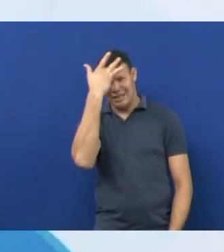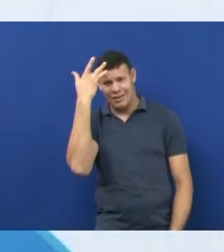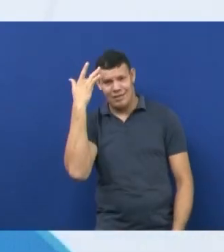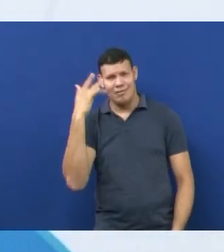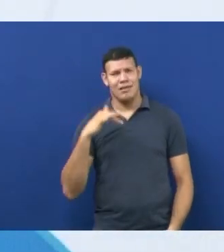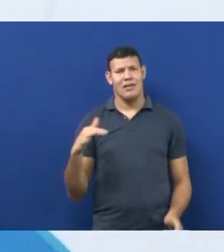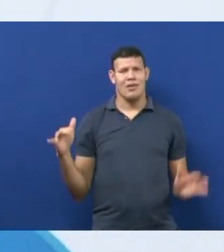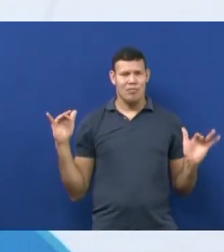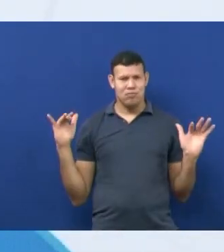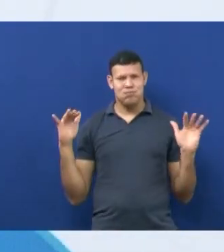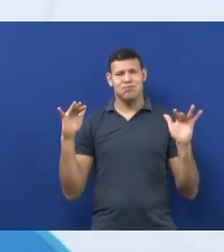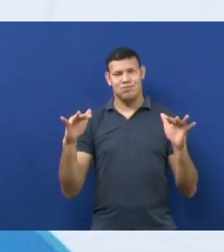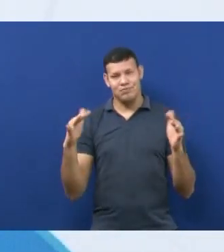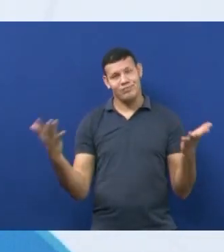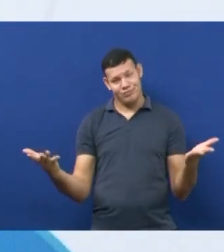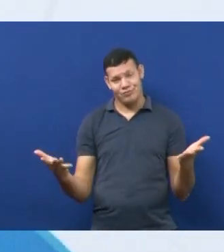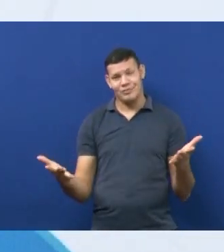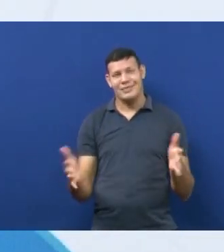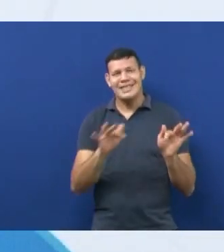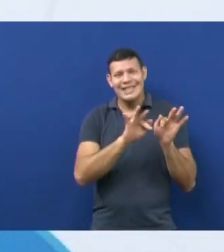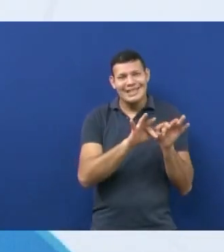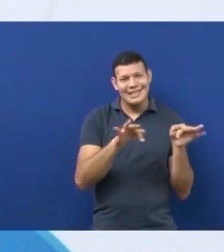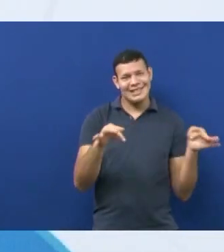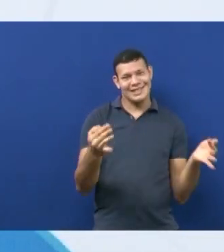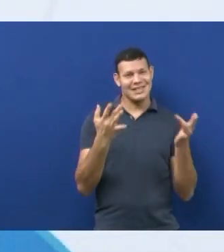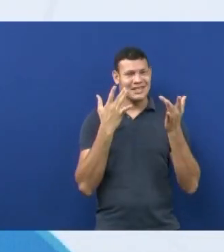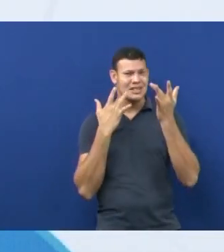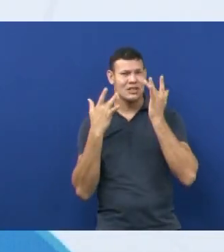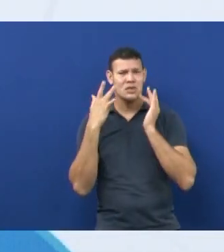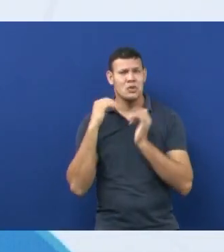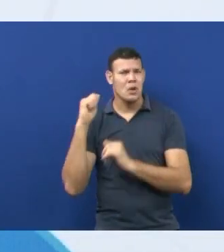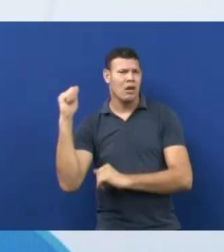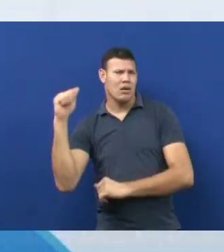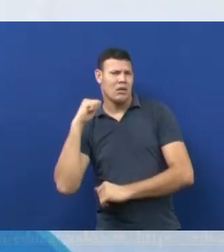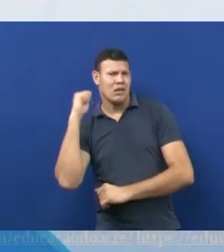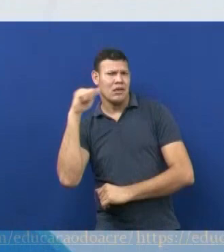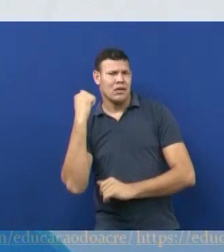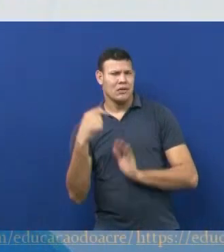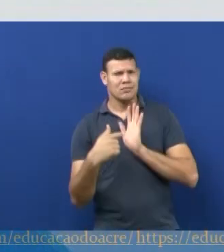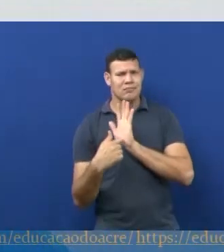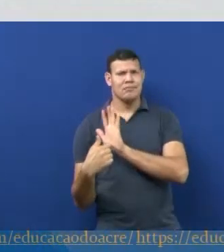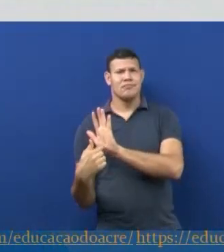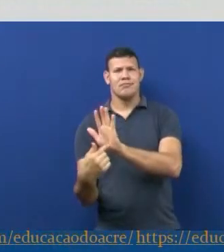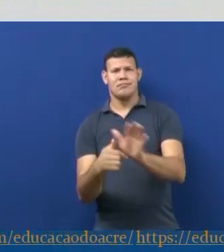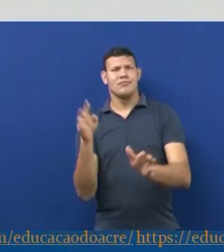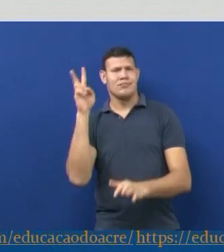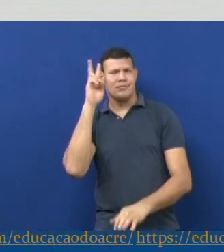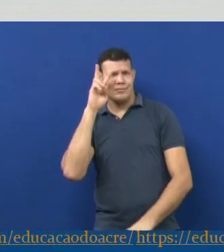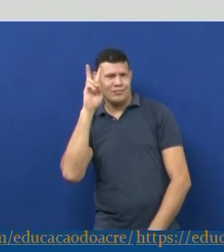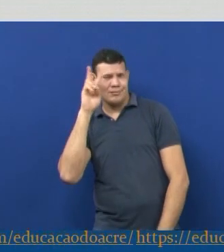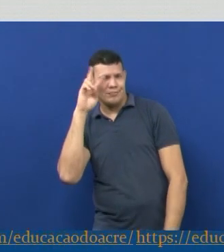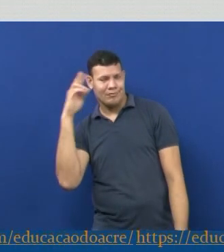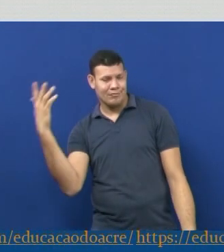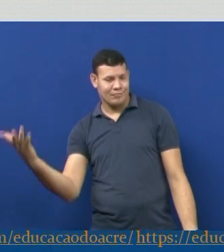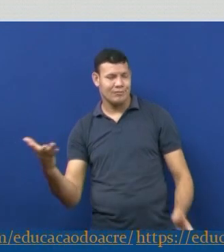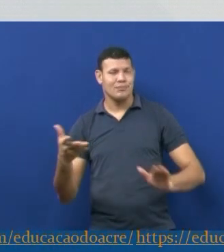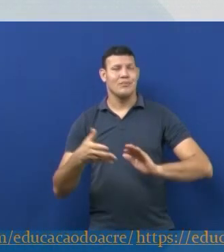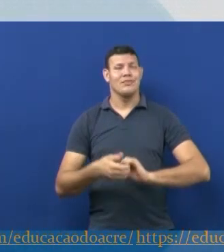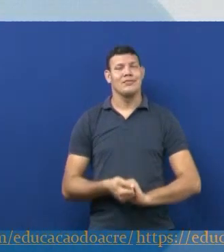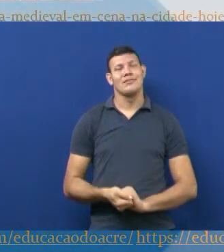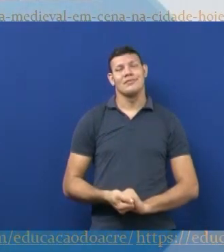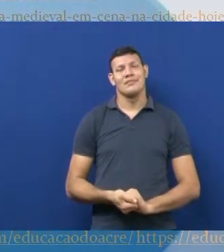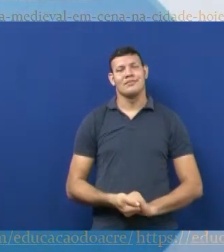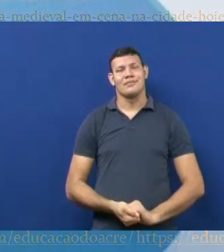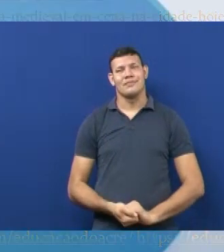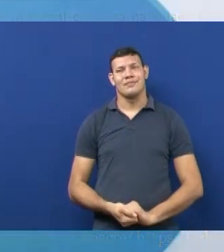somos plateia. Então o teatro é muito simples. É os atores representando uma história para uma plateia